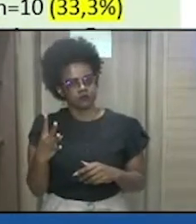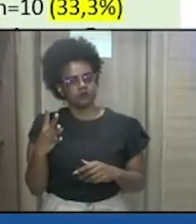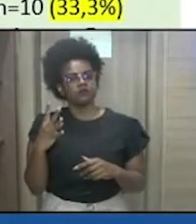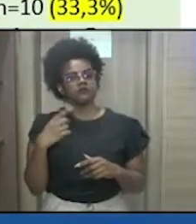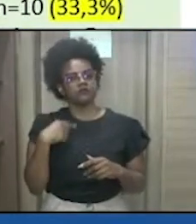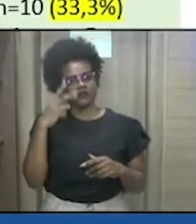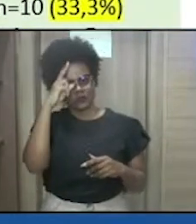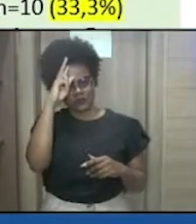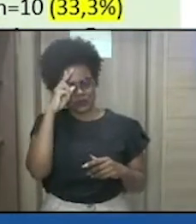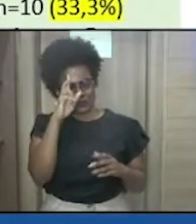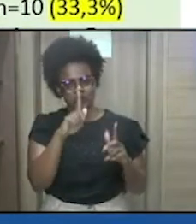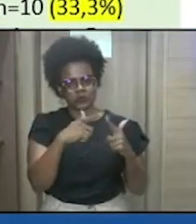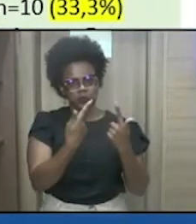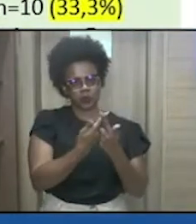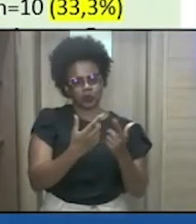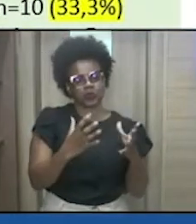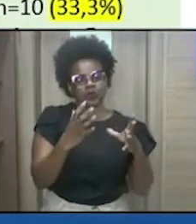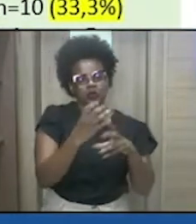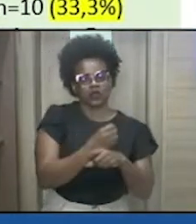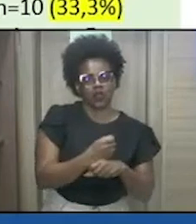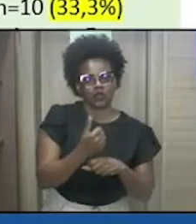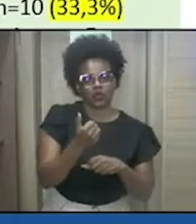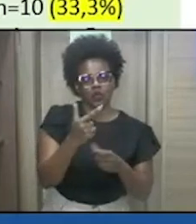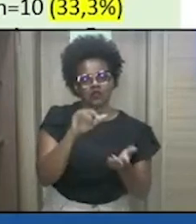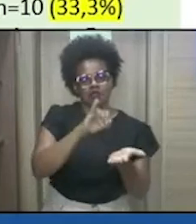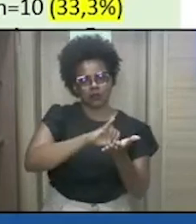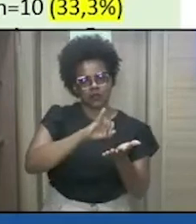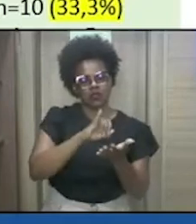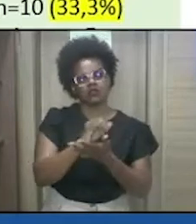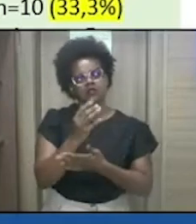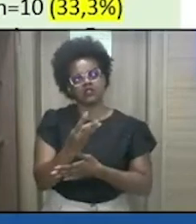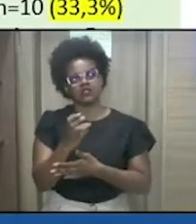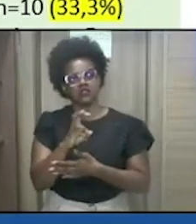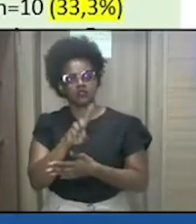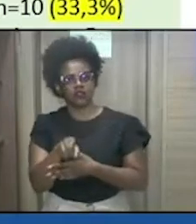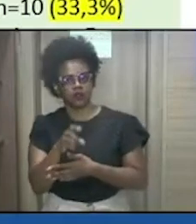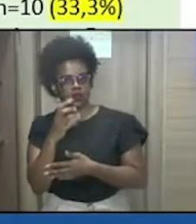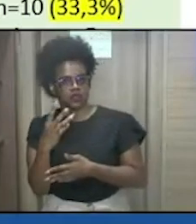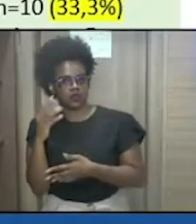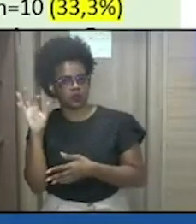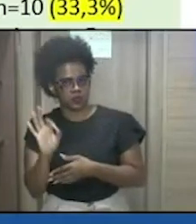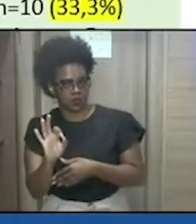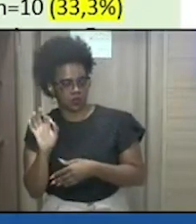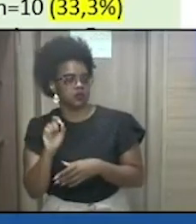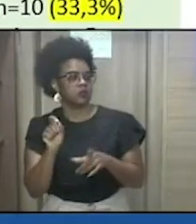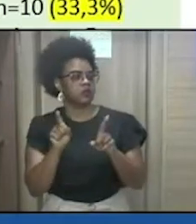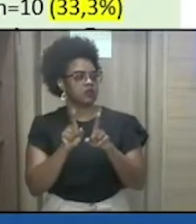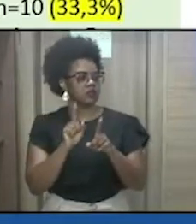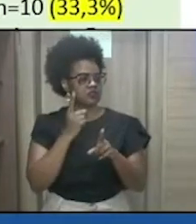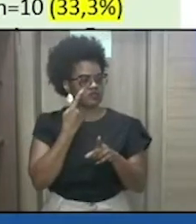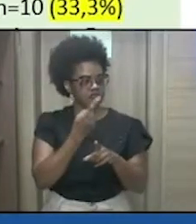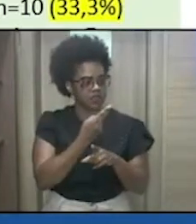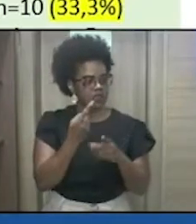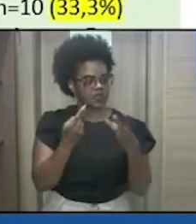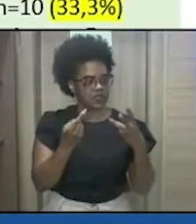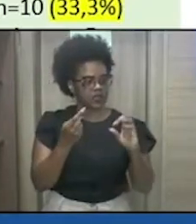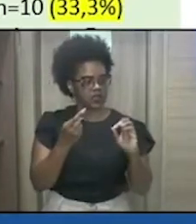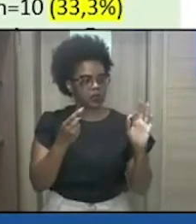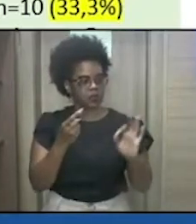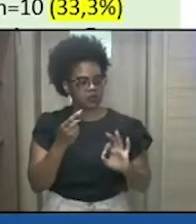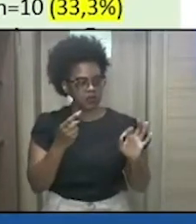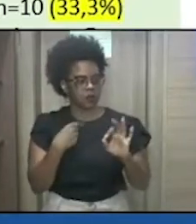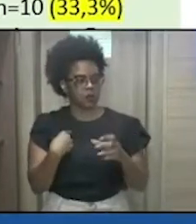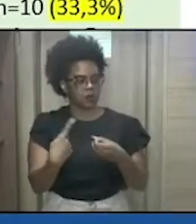a gente chegou num grupo de 12 capitais, correspondendo aí a 35,3%, e cerca de 30%